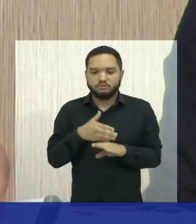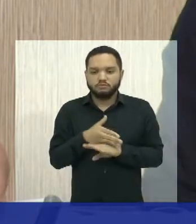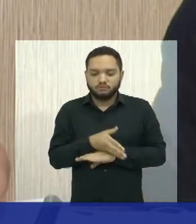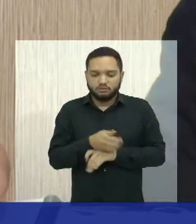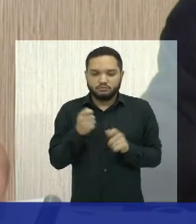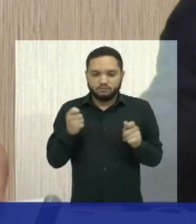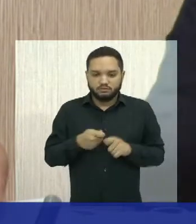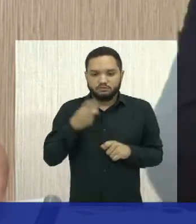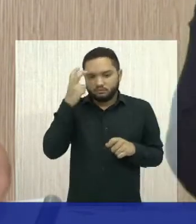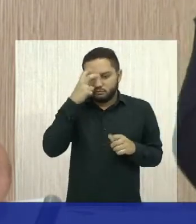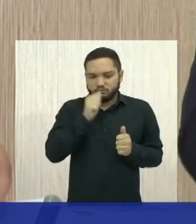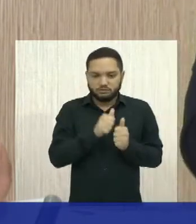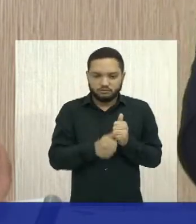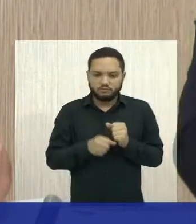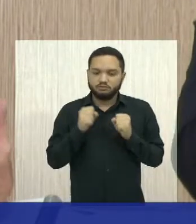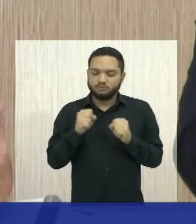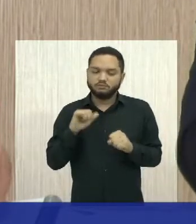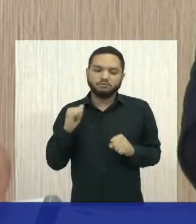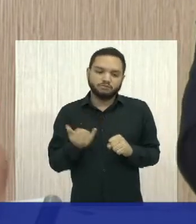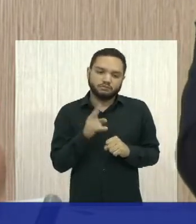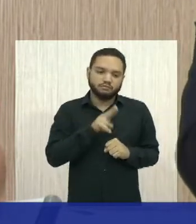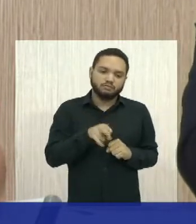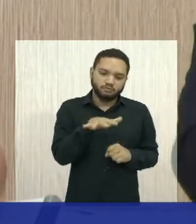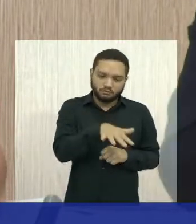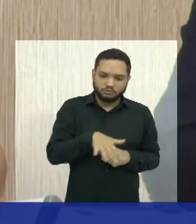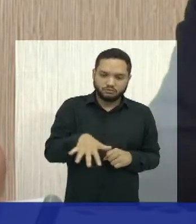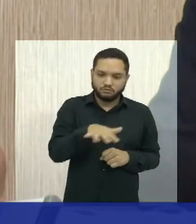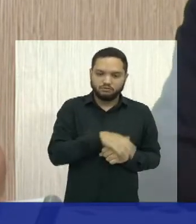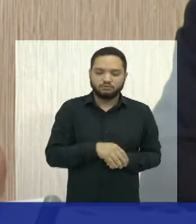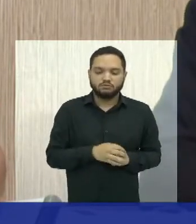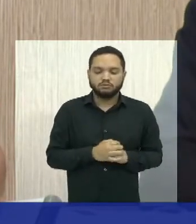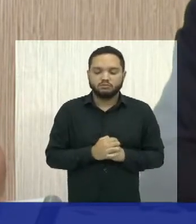vocacionadas à cultura e esporte, eles estejam naquela área,